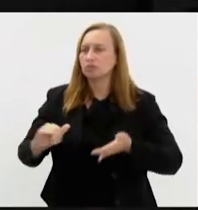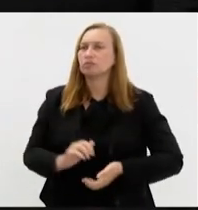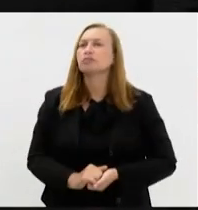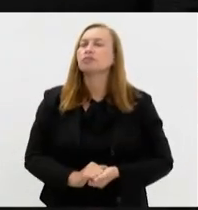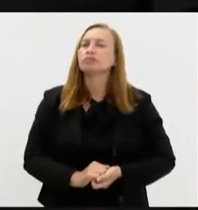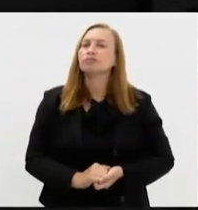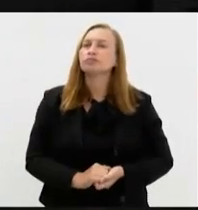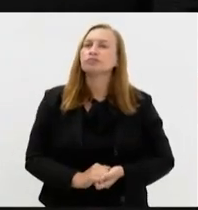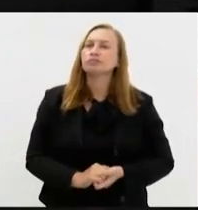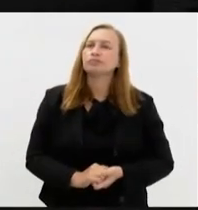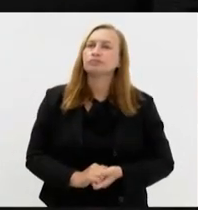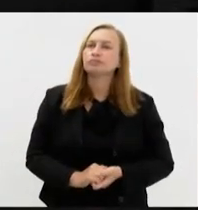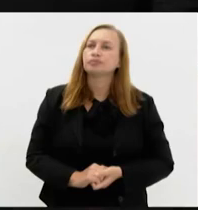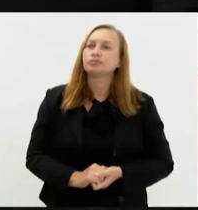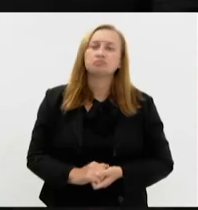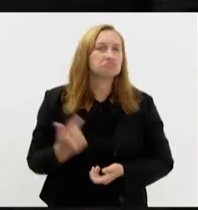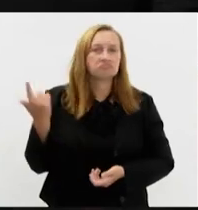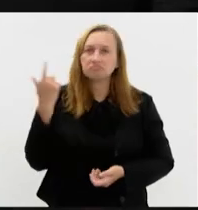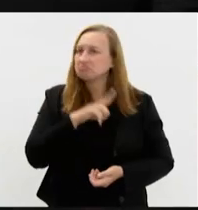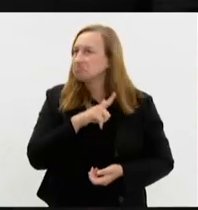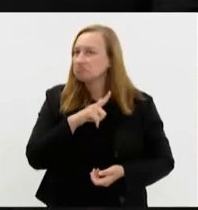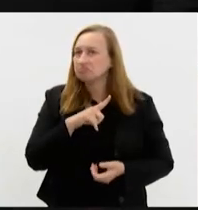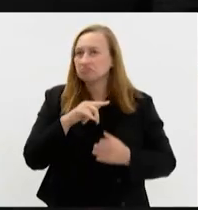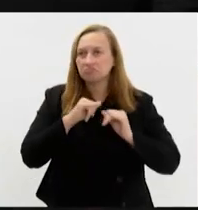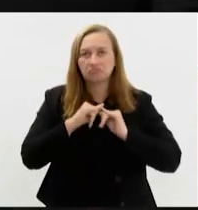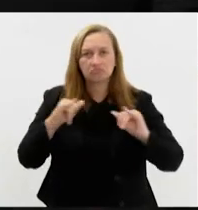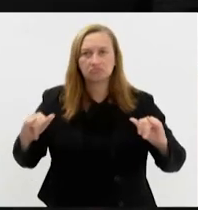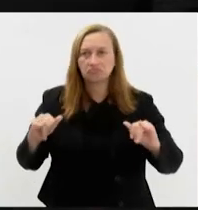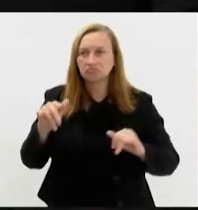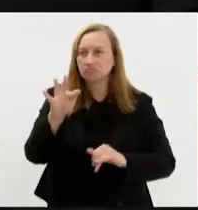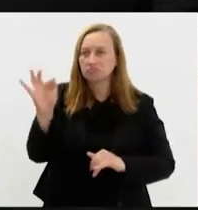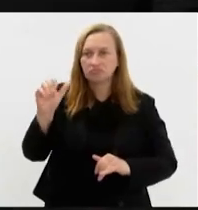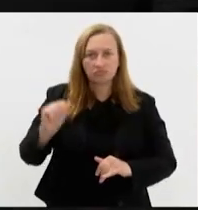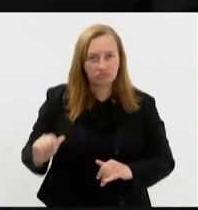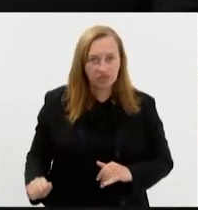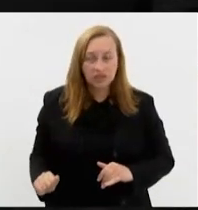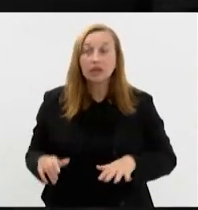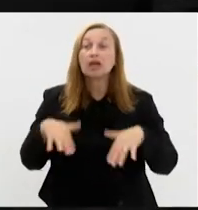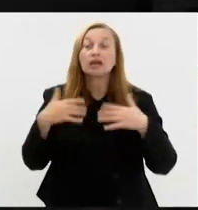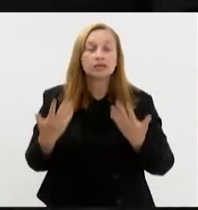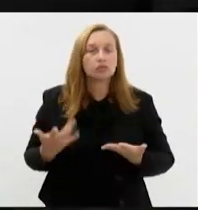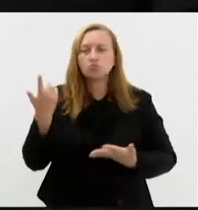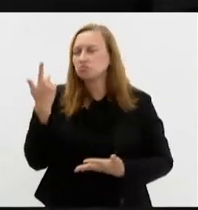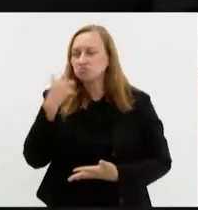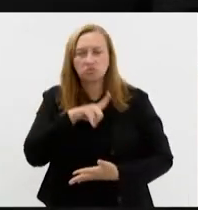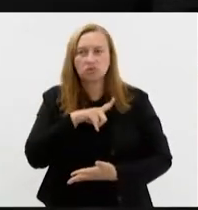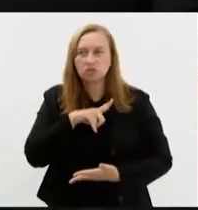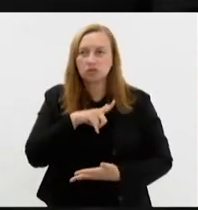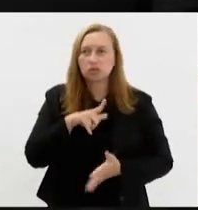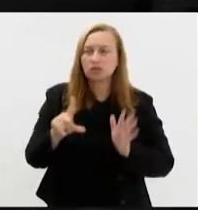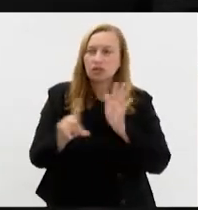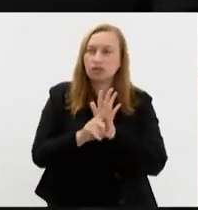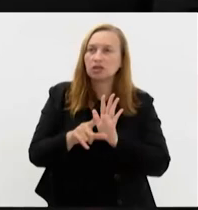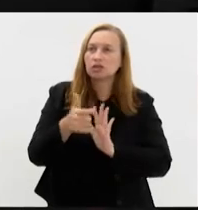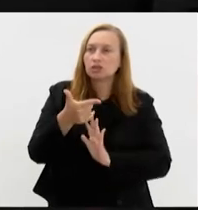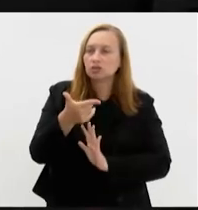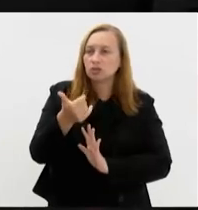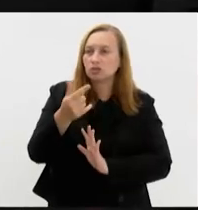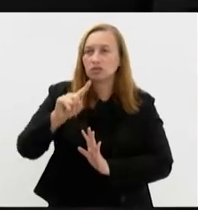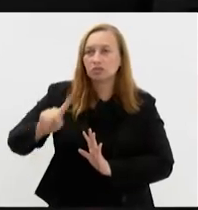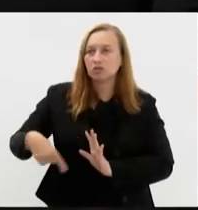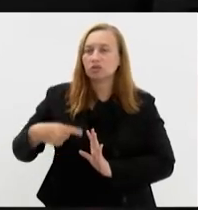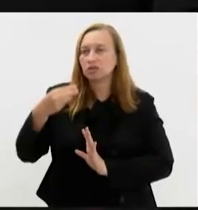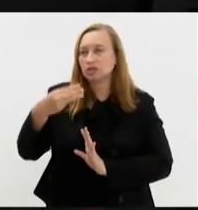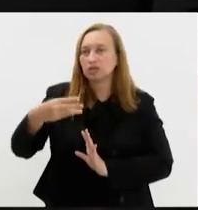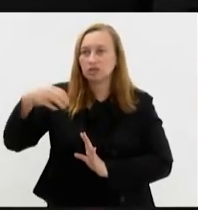e e a gente não conseguiu notificar pelo fa então a gente não conseguiu E ali a lei 1234 que citei que surgiu em